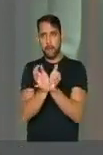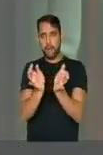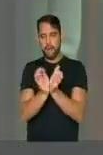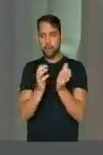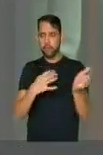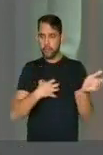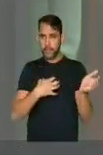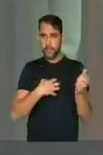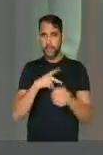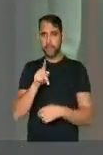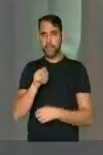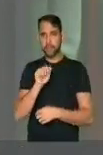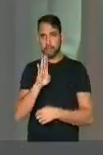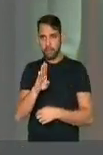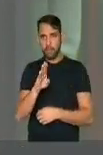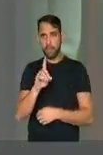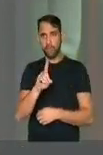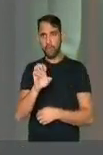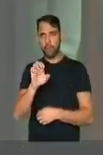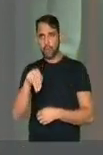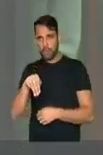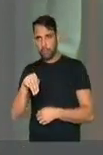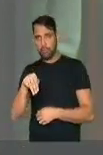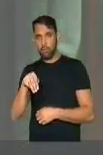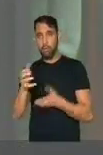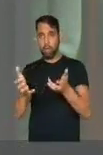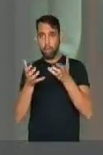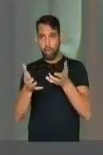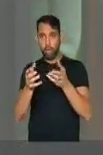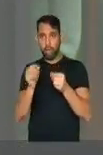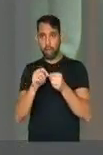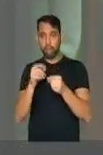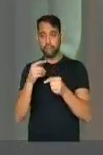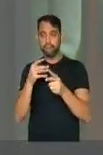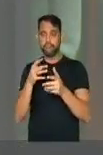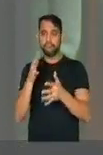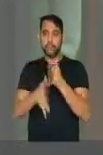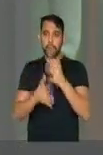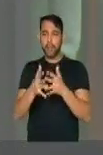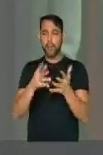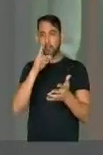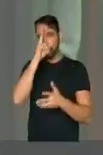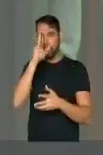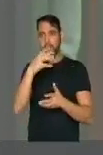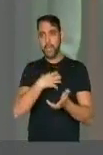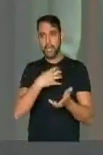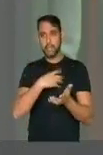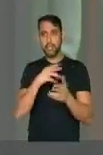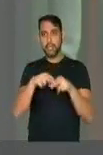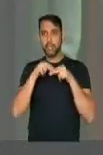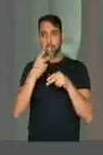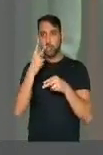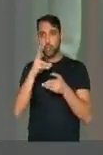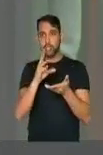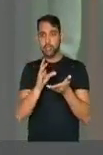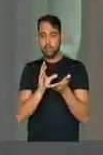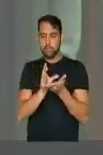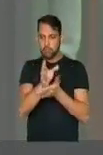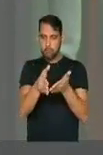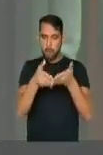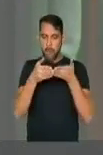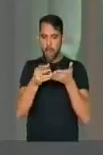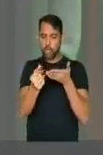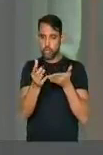da Bahia, do PSDB e do DEM, quer prejudicar os baianos, tentando impedir que dois empréstimos